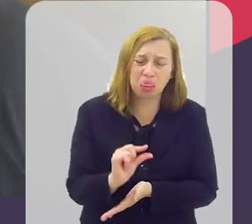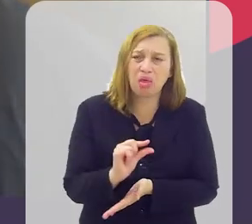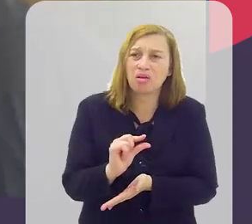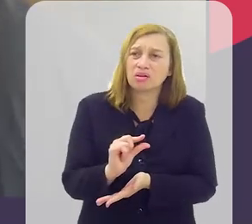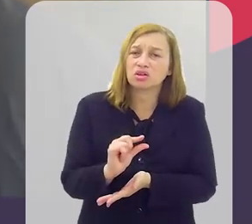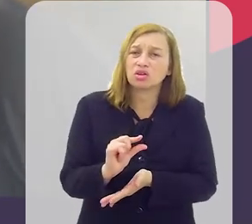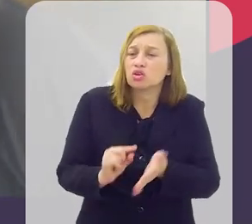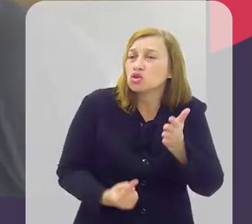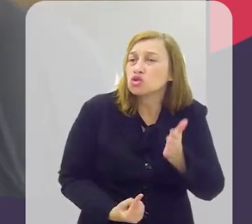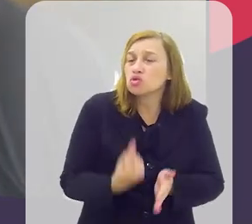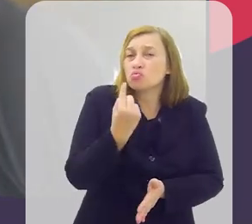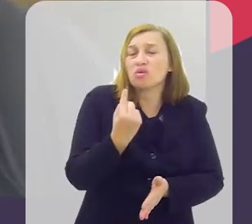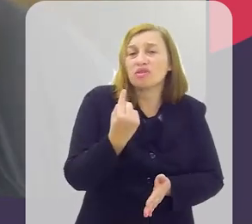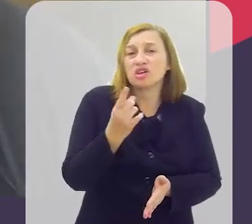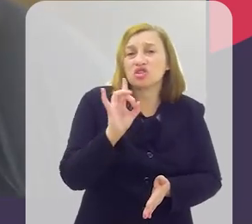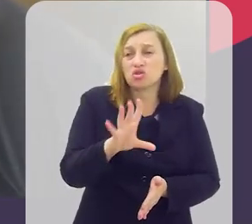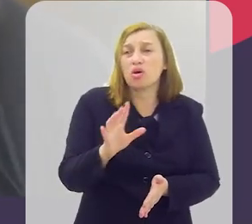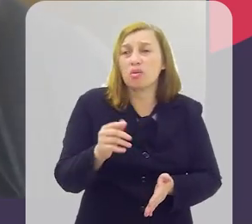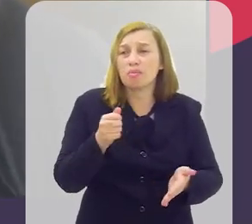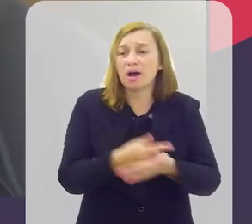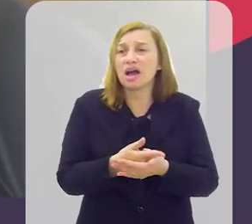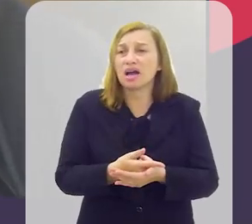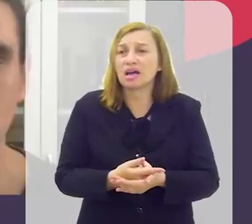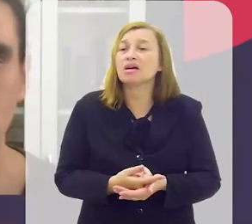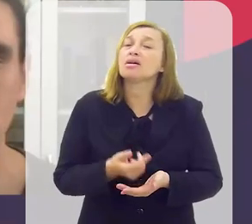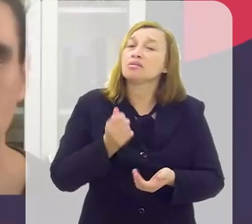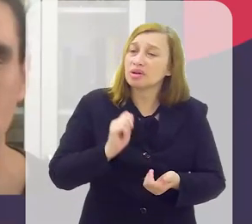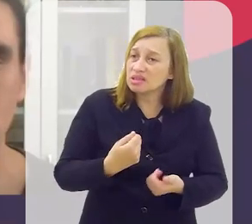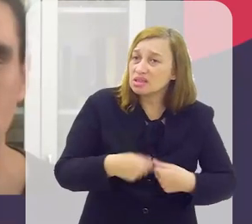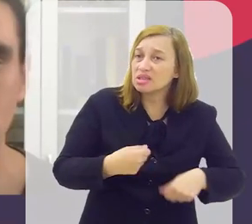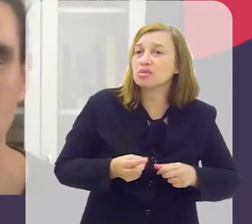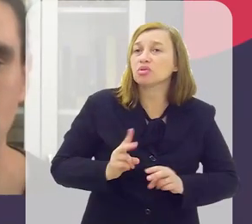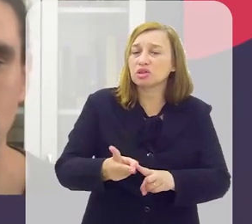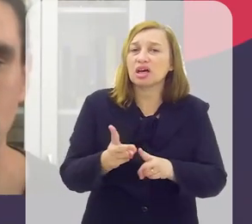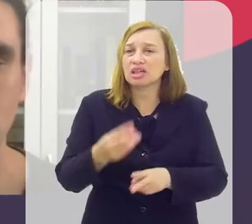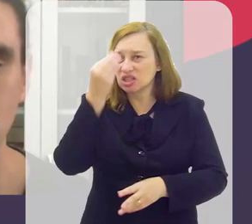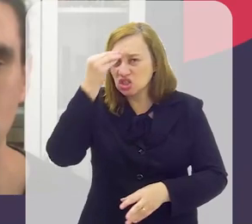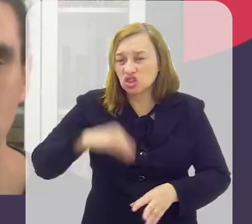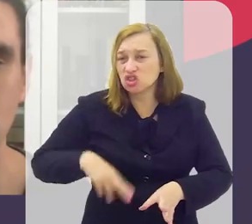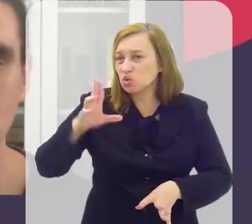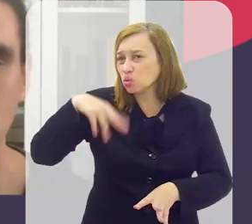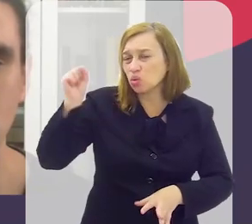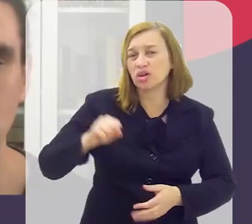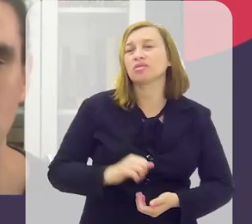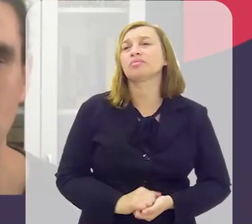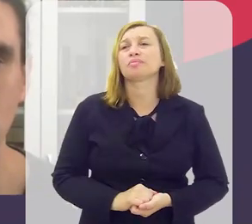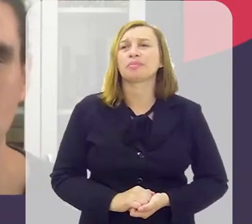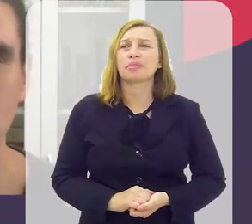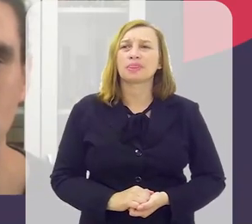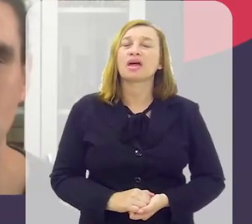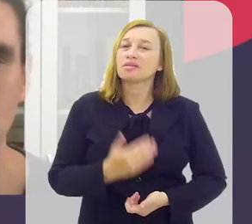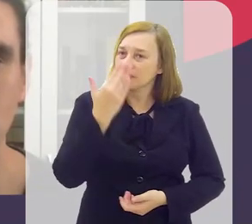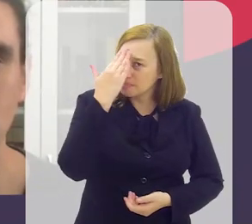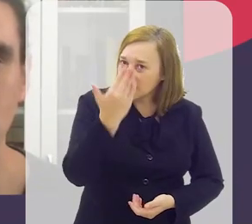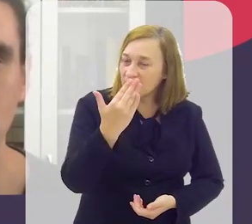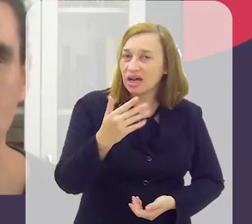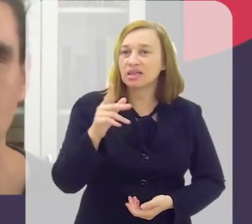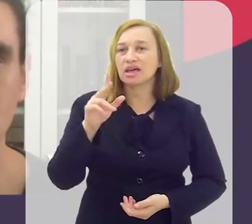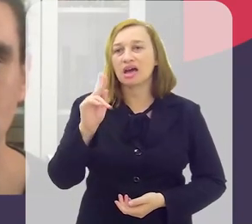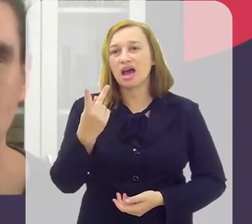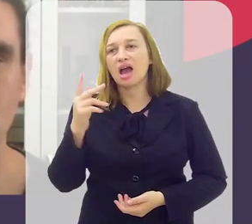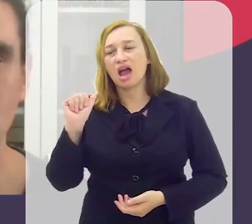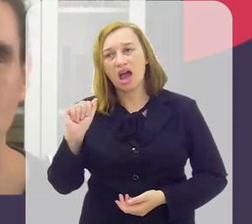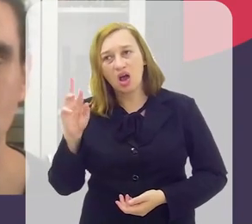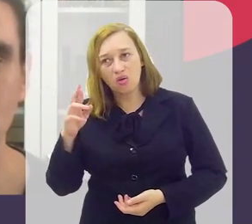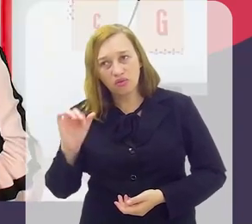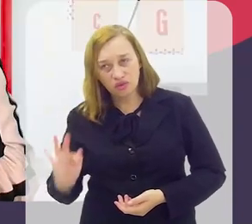assim, tem que mudar, porque do jeito que está, não dá para continuar. Eu sempre digo: desistir nunca, render-se jamais. Muito obrigado.